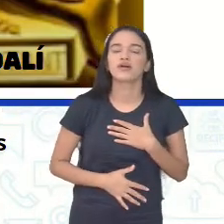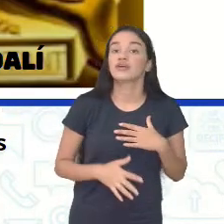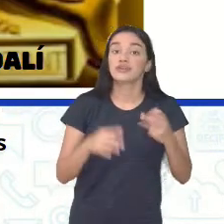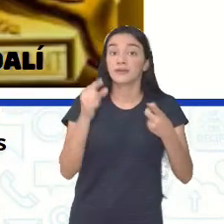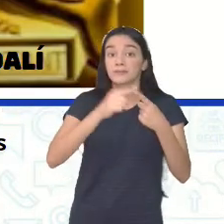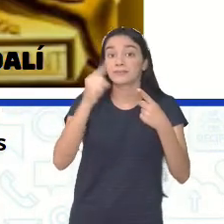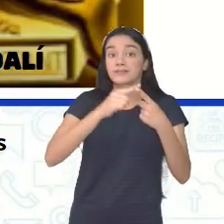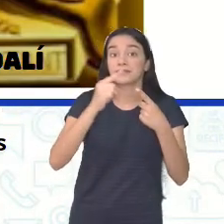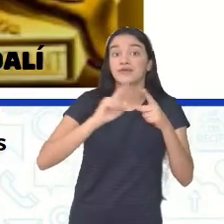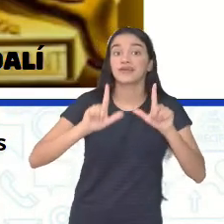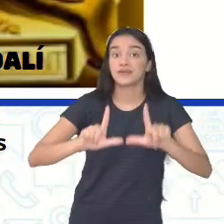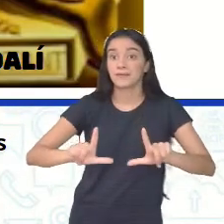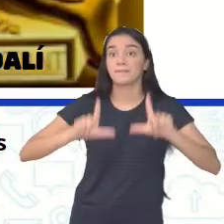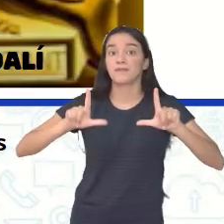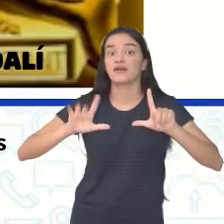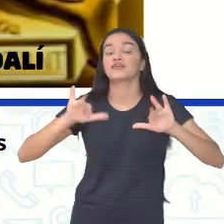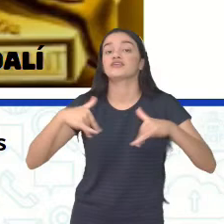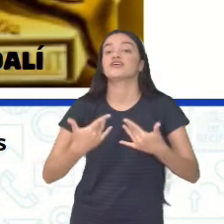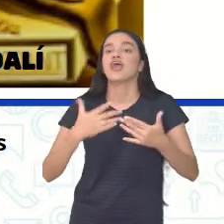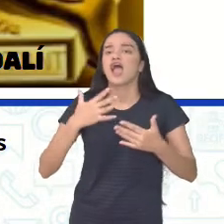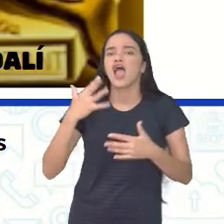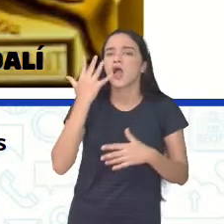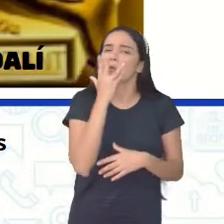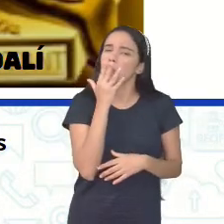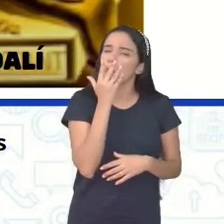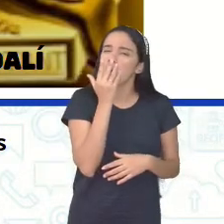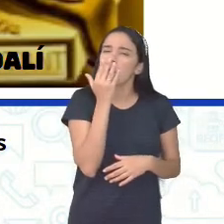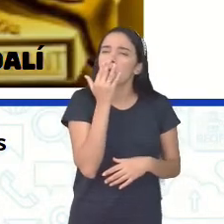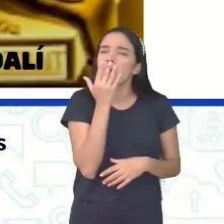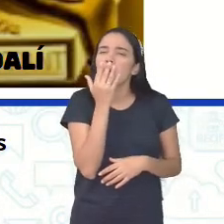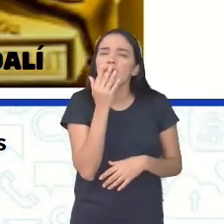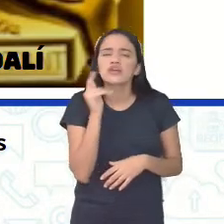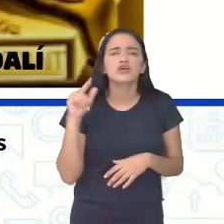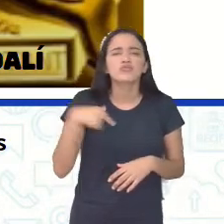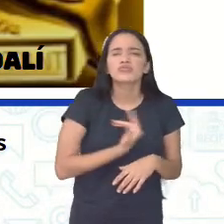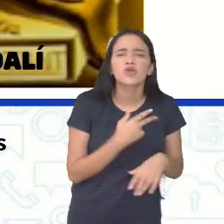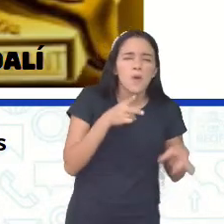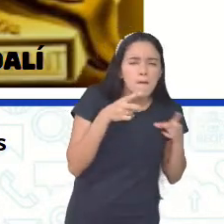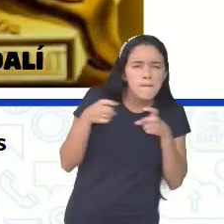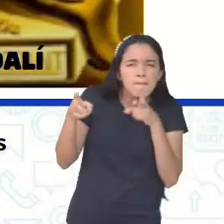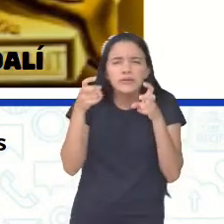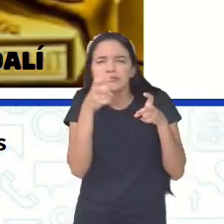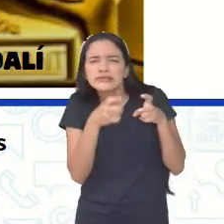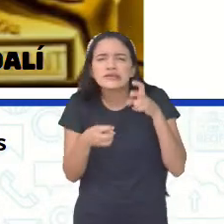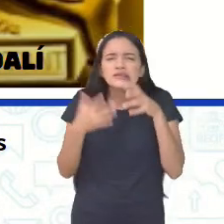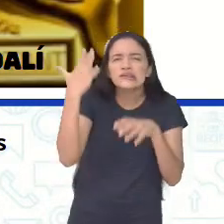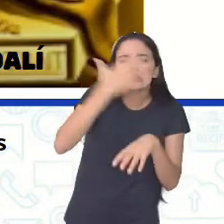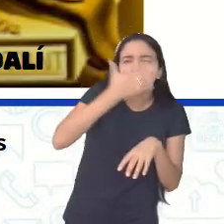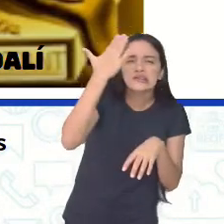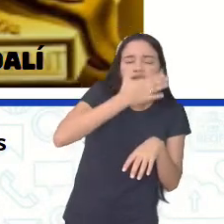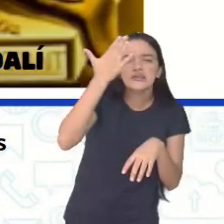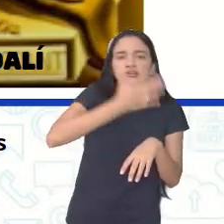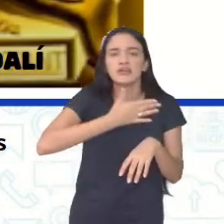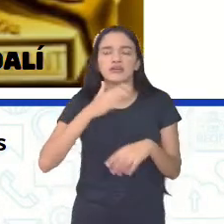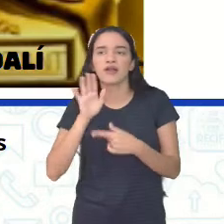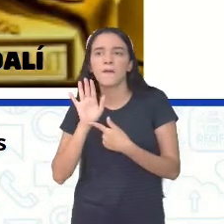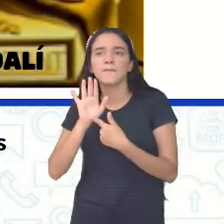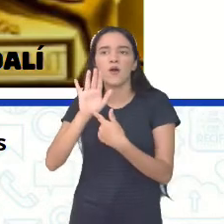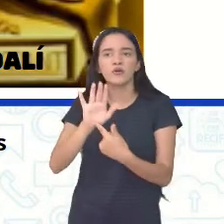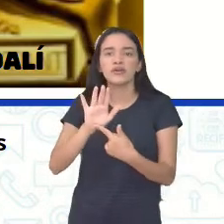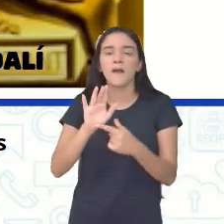Aí já é uma outra realidade, né? De Sim. retrato. Agora a gente já vem aqui para o século XIX. Não. 19 e 20. E 20, 19 e